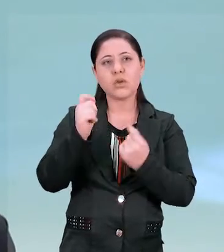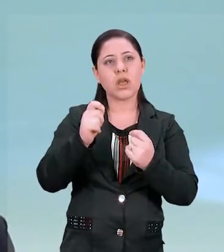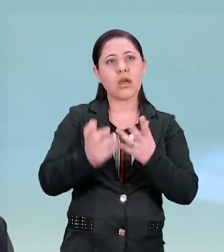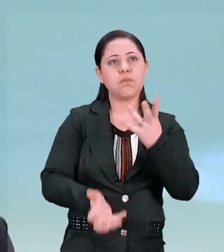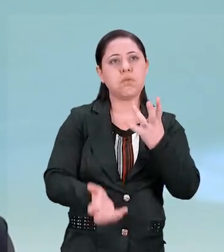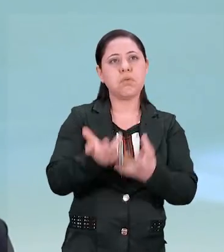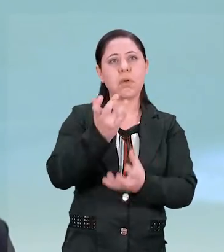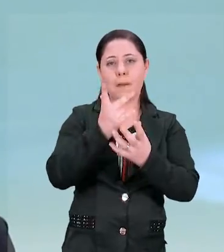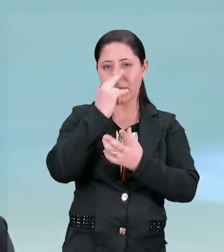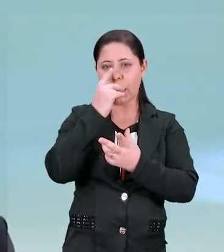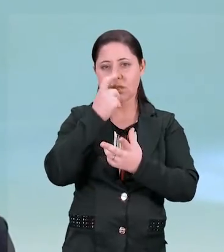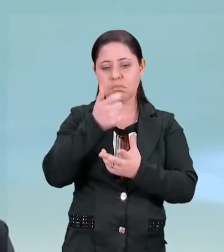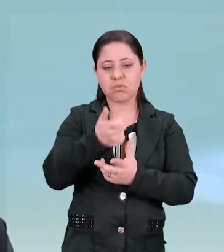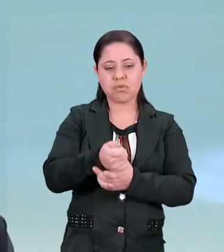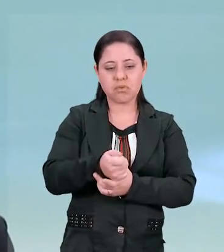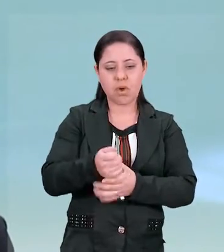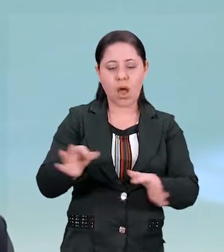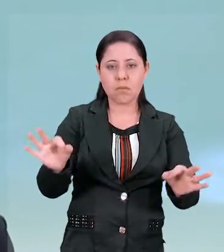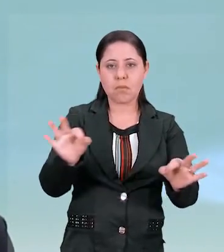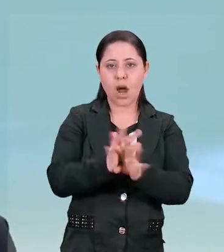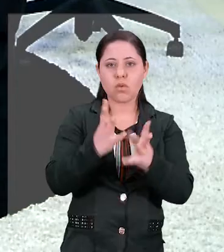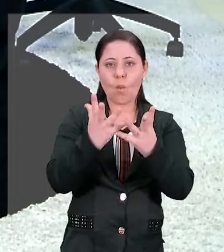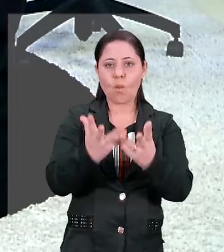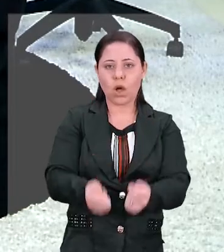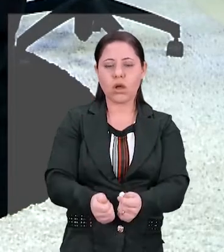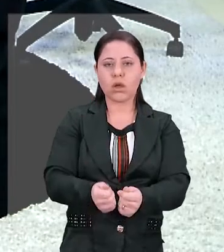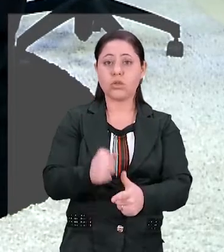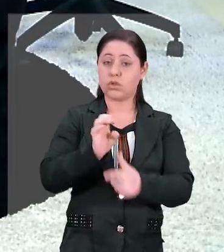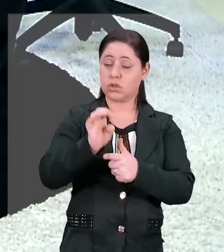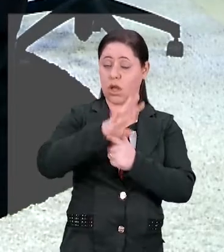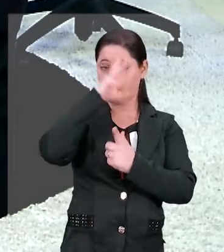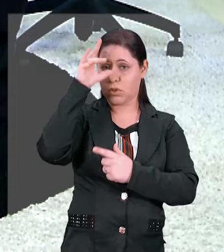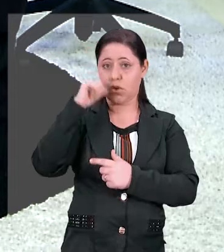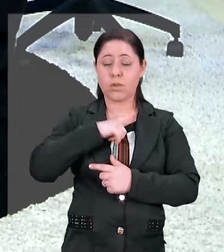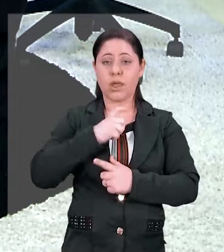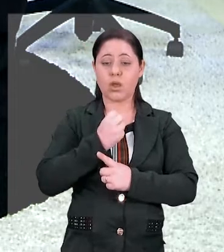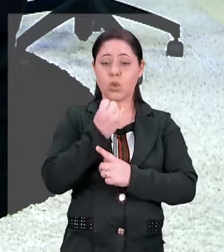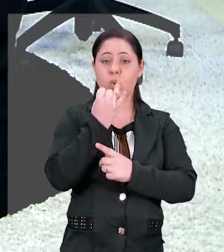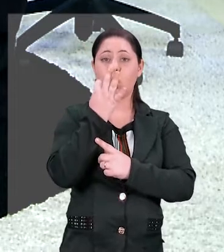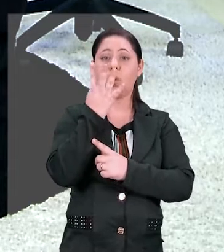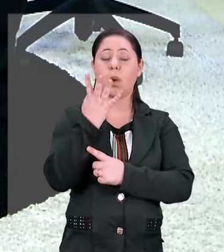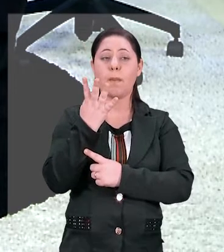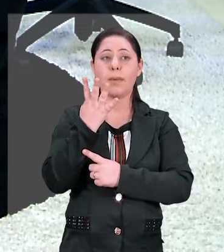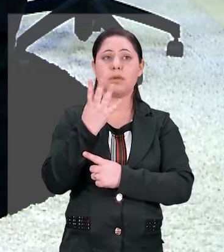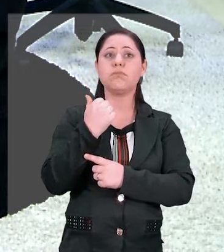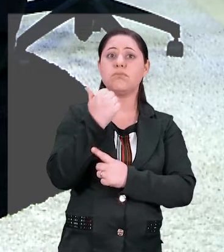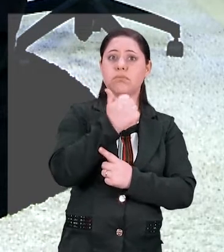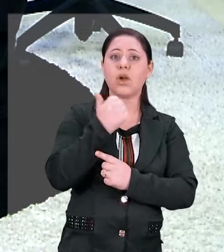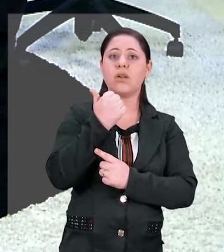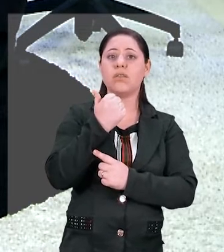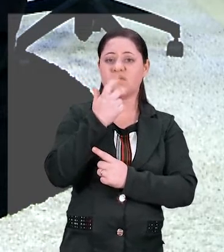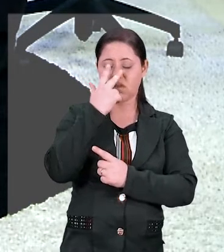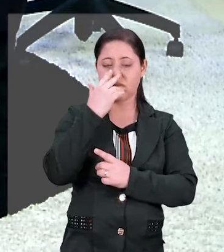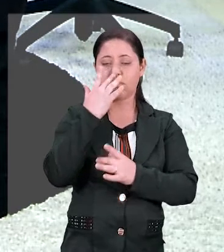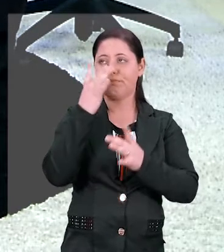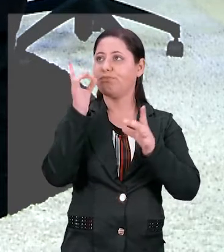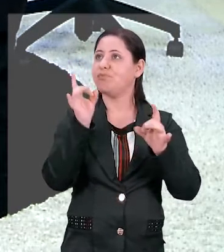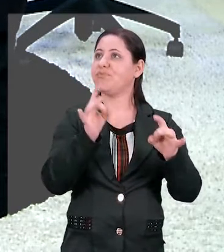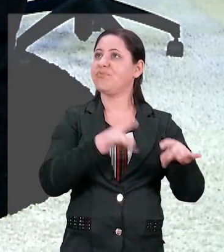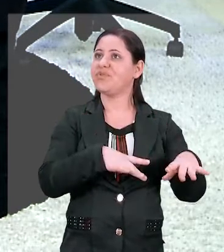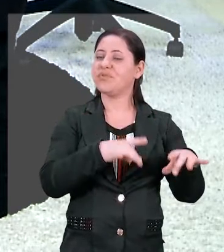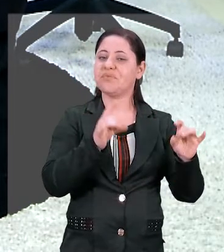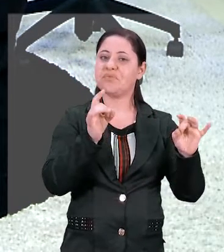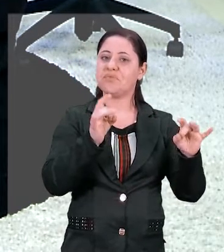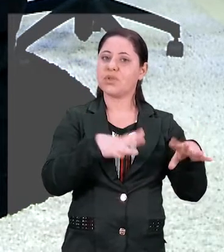do Sul, como ostenta números positivos, é um estado que vai ficando de forma secundária. Então, é preciso que esse